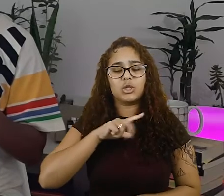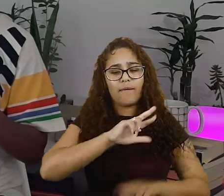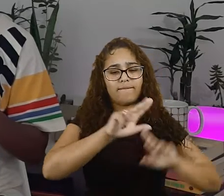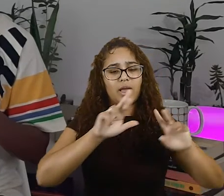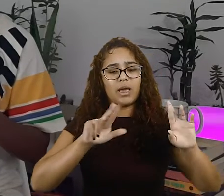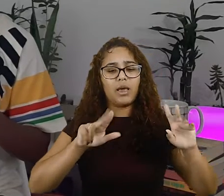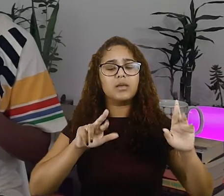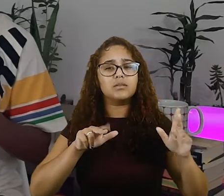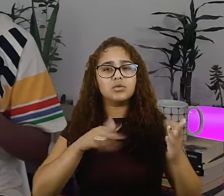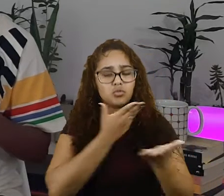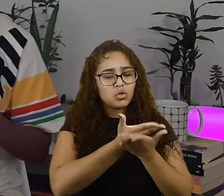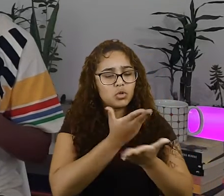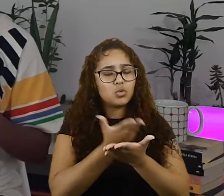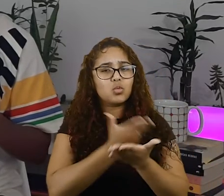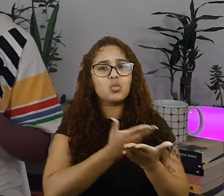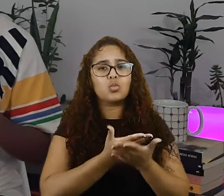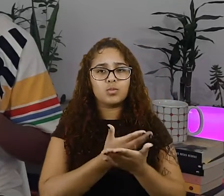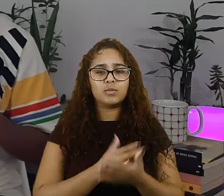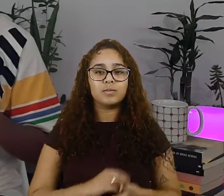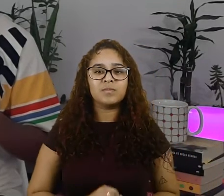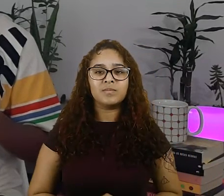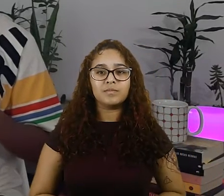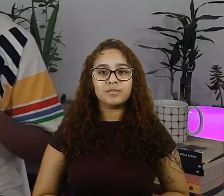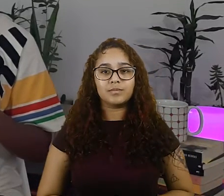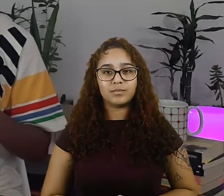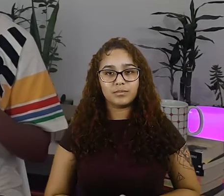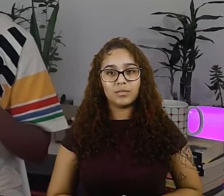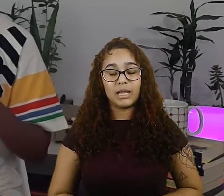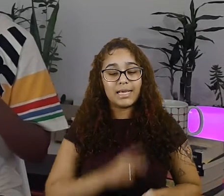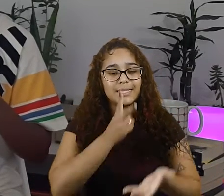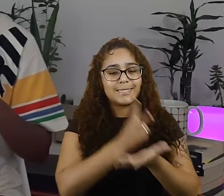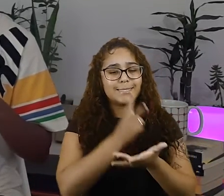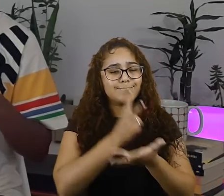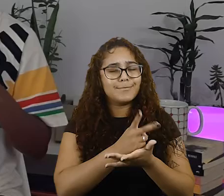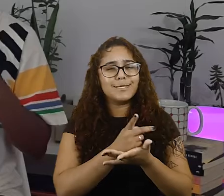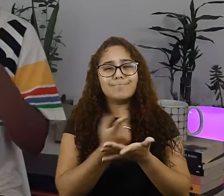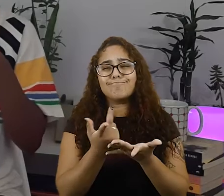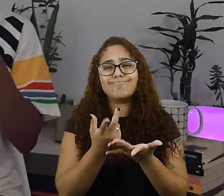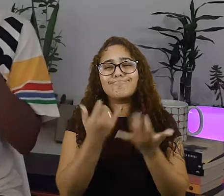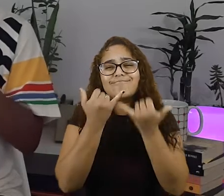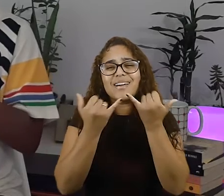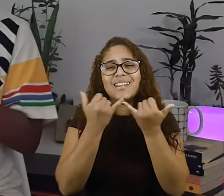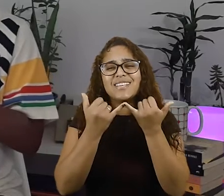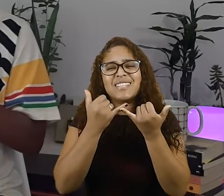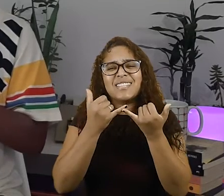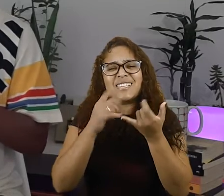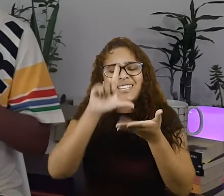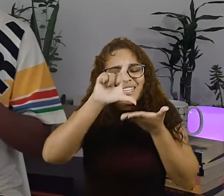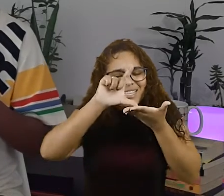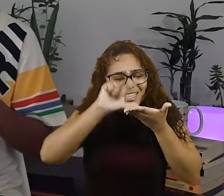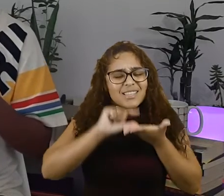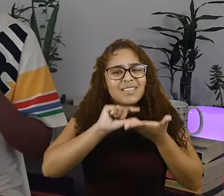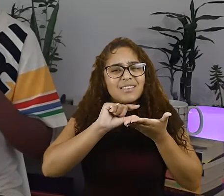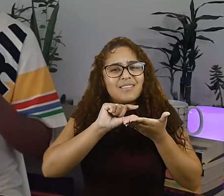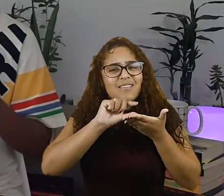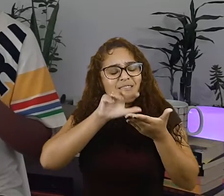reflexão, apontando algumas obras, né, que sempre nos reduzia, né?